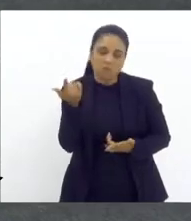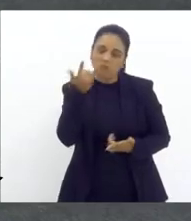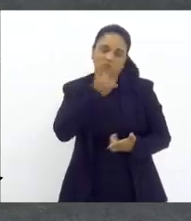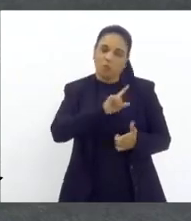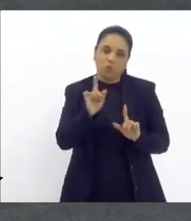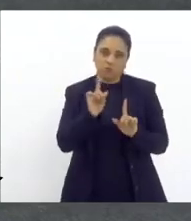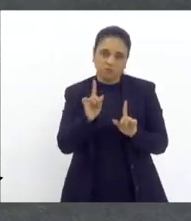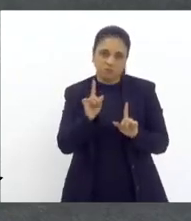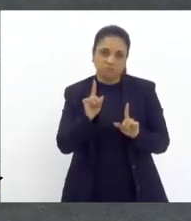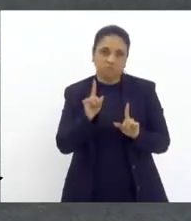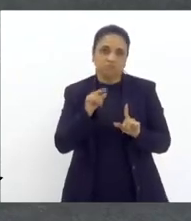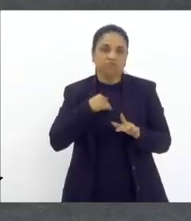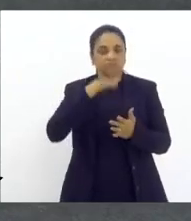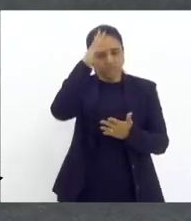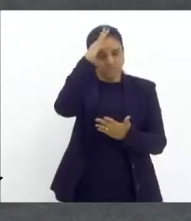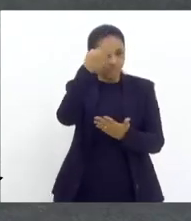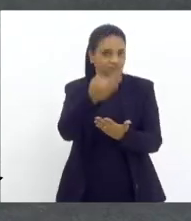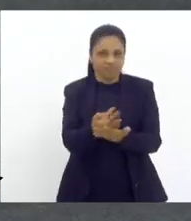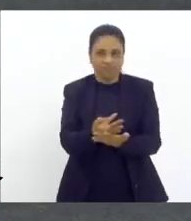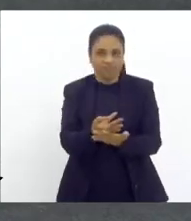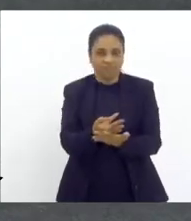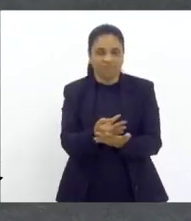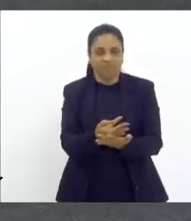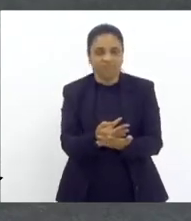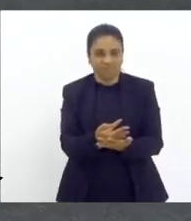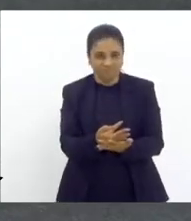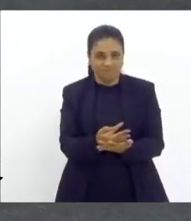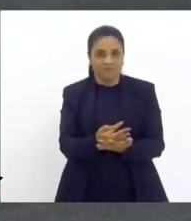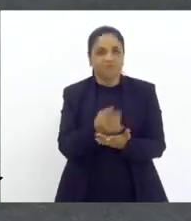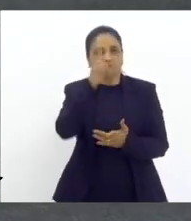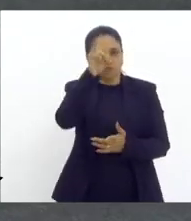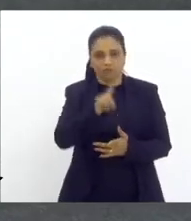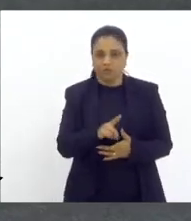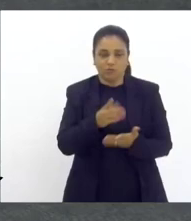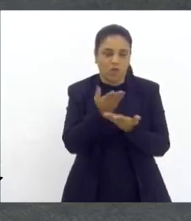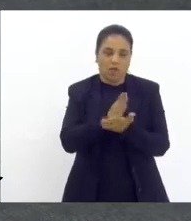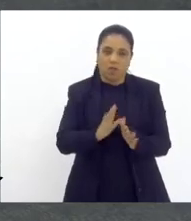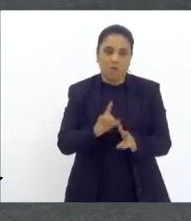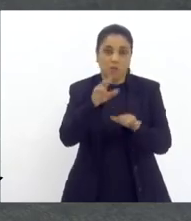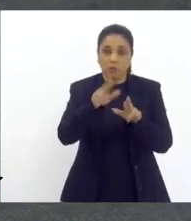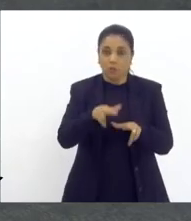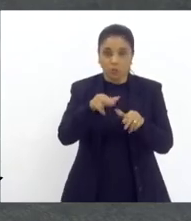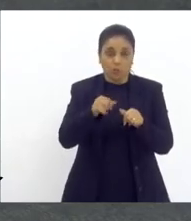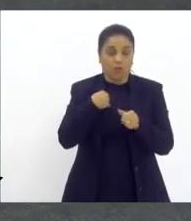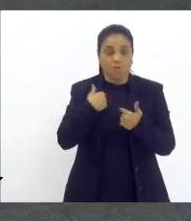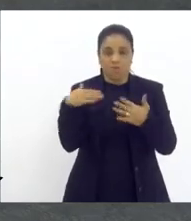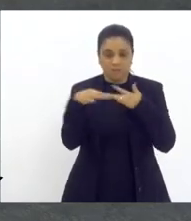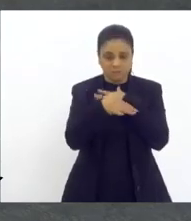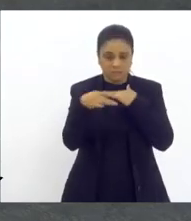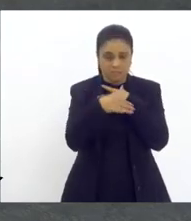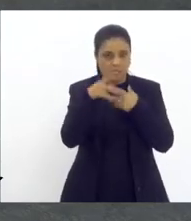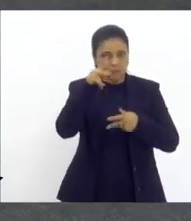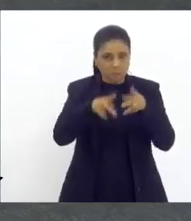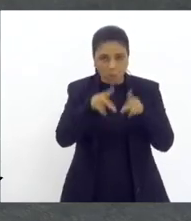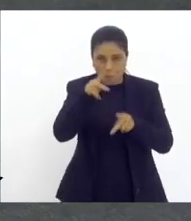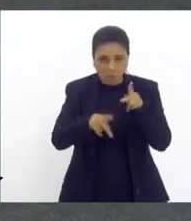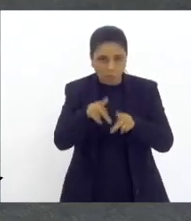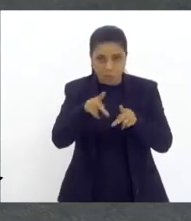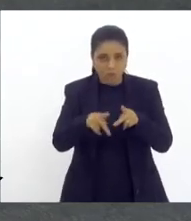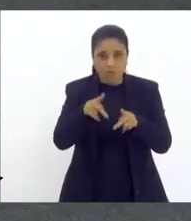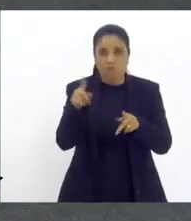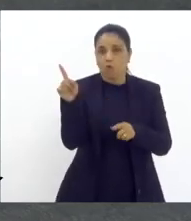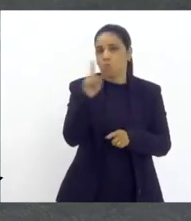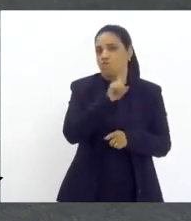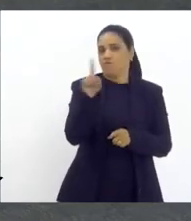acabar com a nossa esperança acabar com os nossos direitos e com a minha cidade com meu povo não vai ter